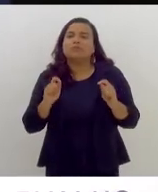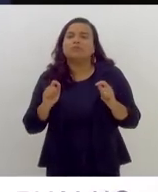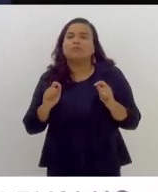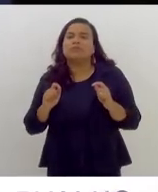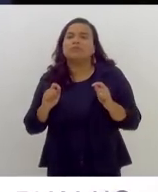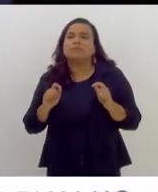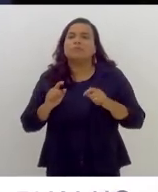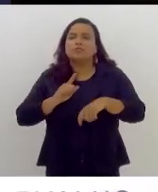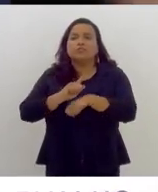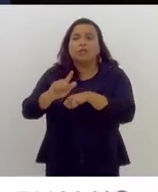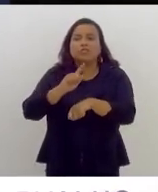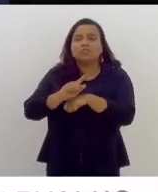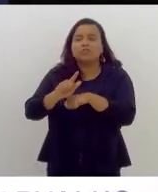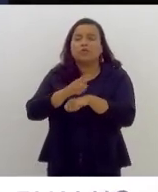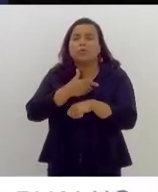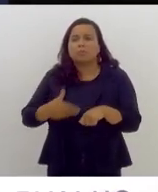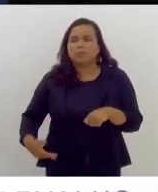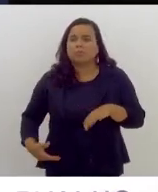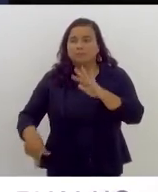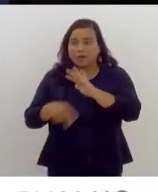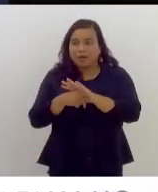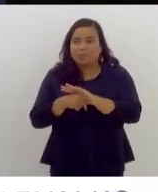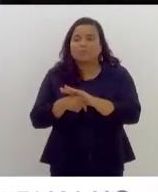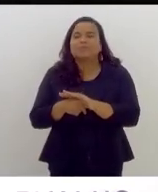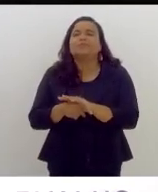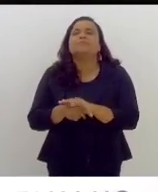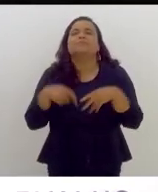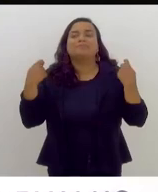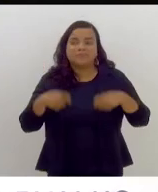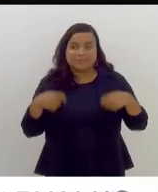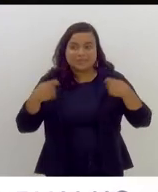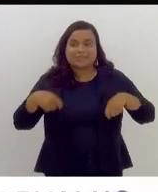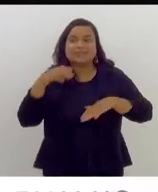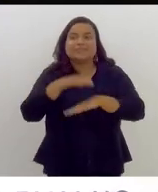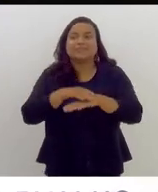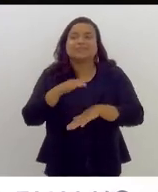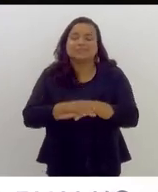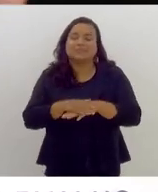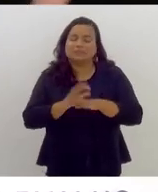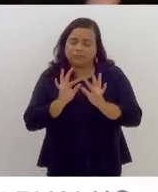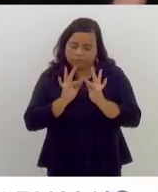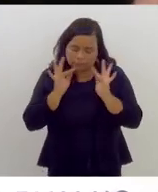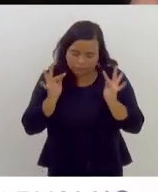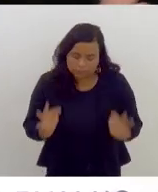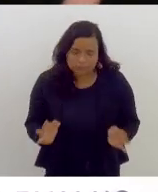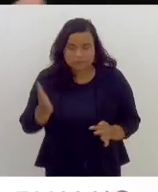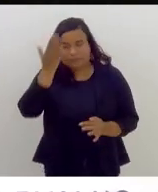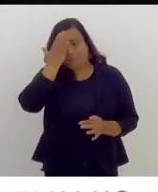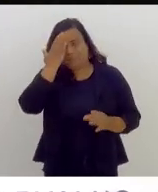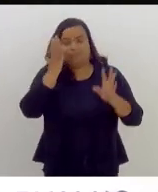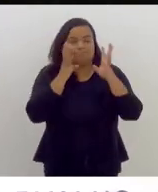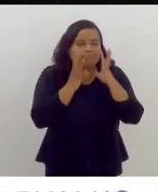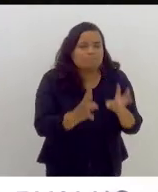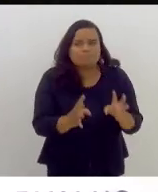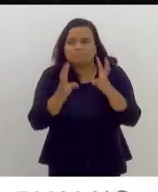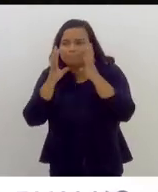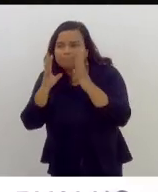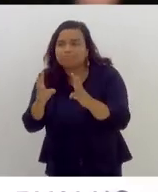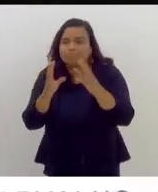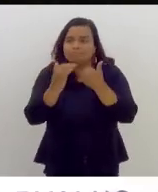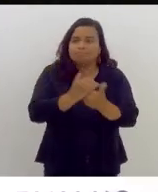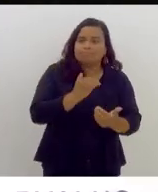o gestor público, ele tem que ter humildade para saber ouvir, não é? Tem que